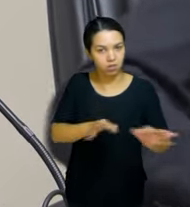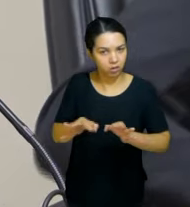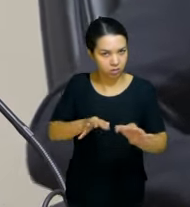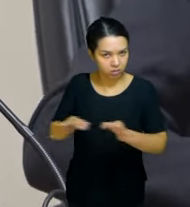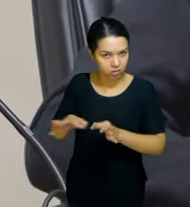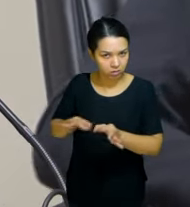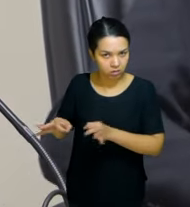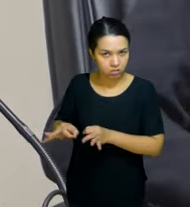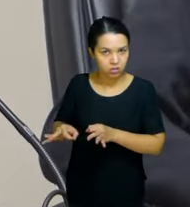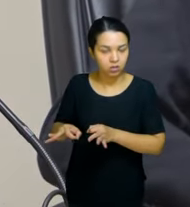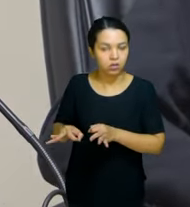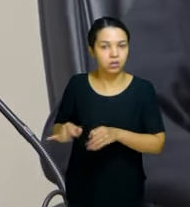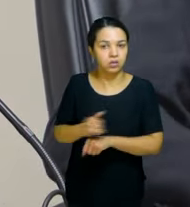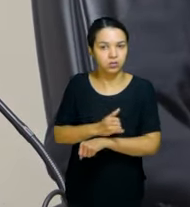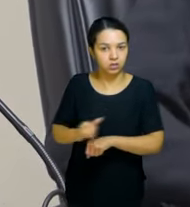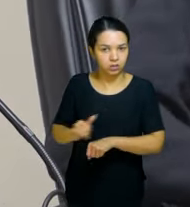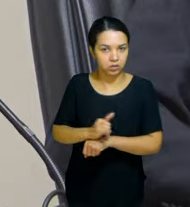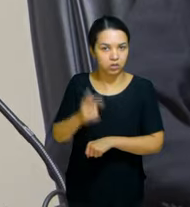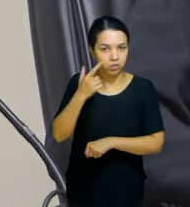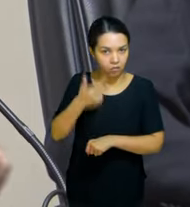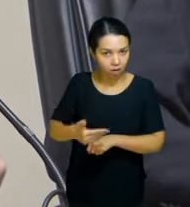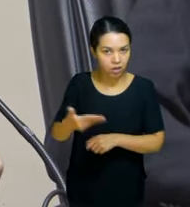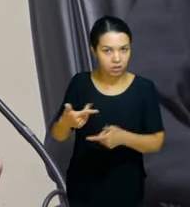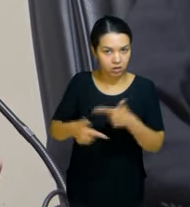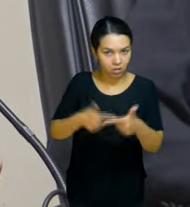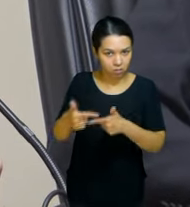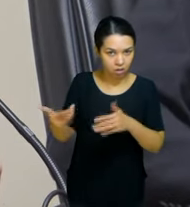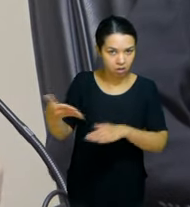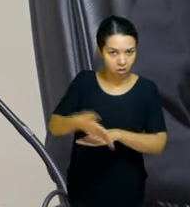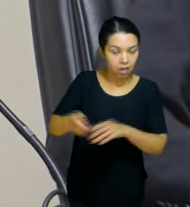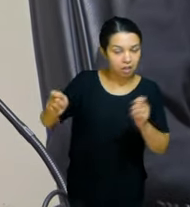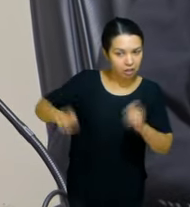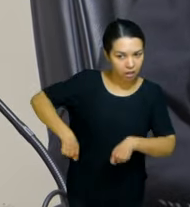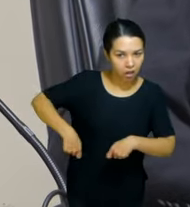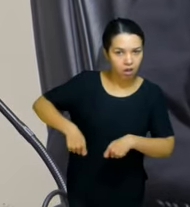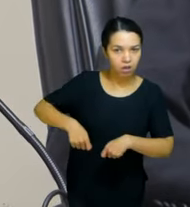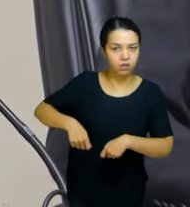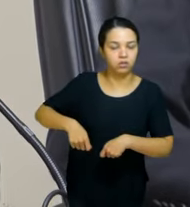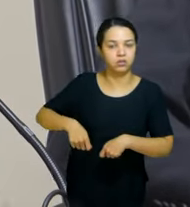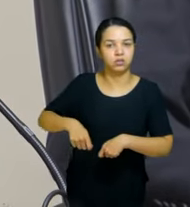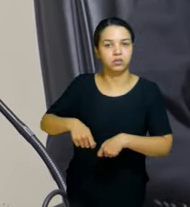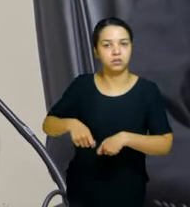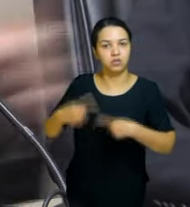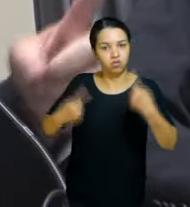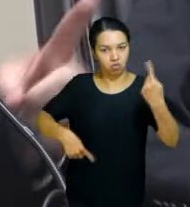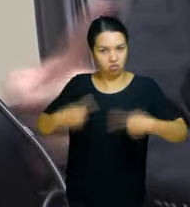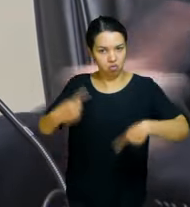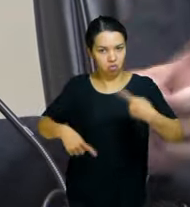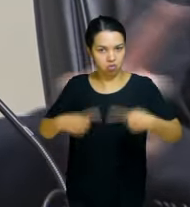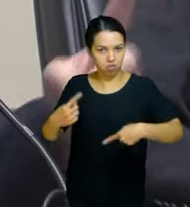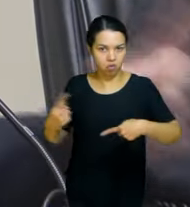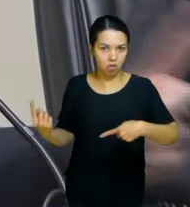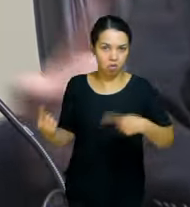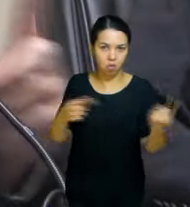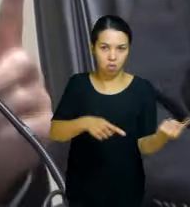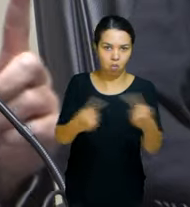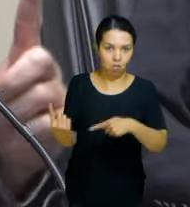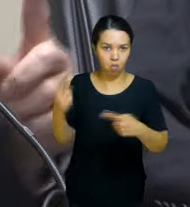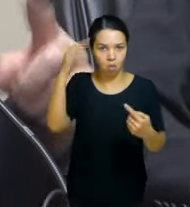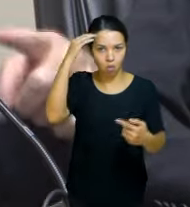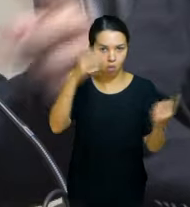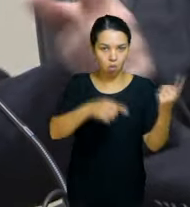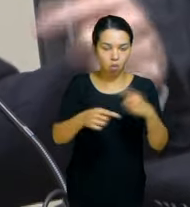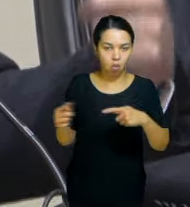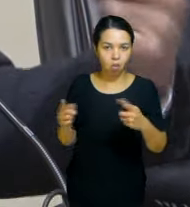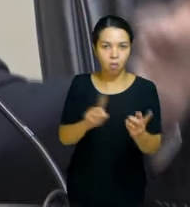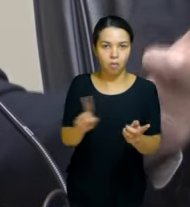encontrar mecanismo que quem venha trabalhar tenha condição e que não tenha mais essa discussão de um com o outro, ou pessoalizar de um lado ou de outro. Agora eu